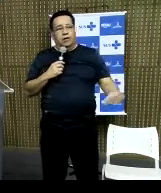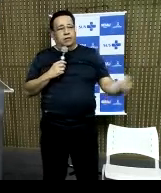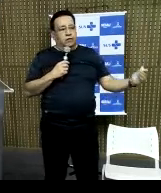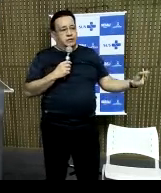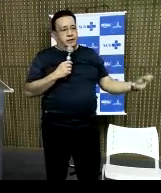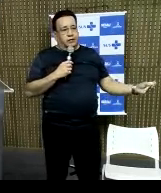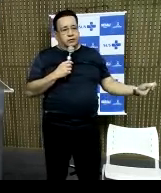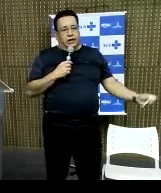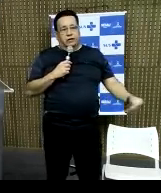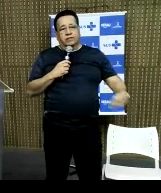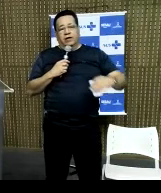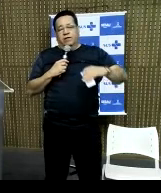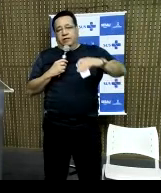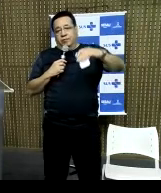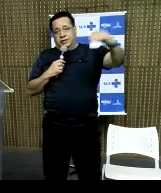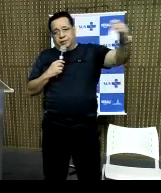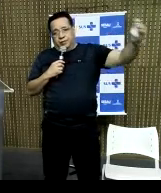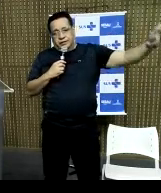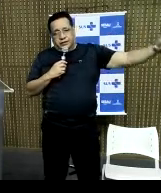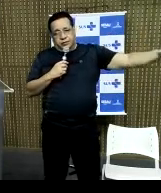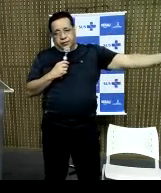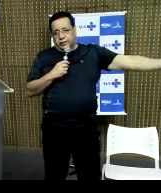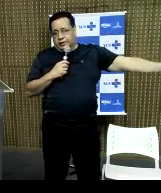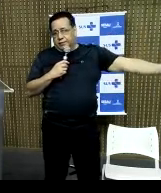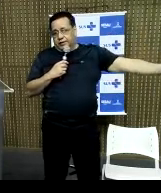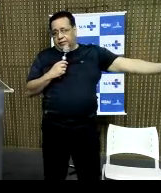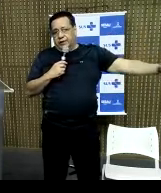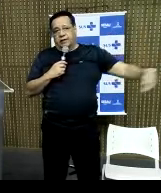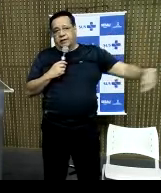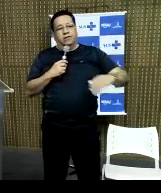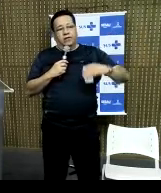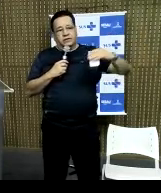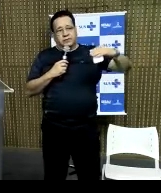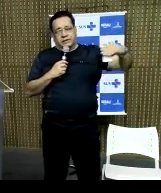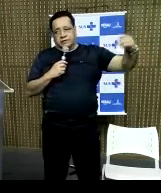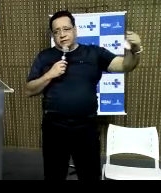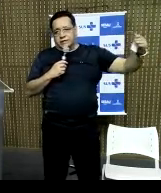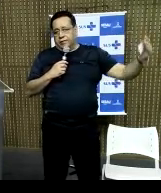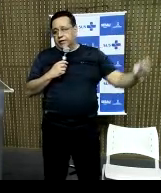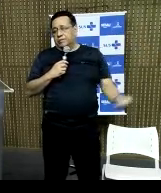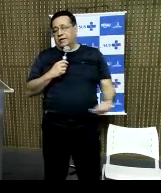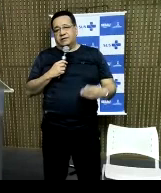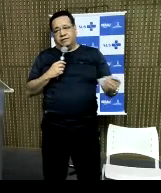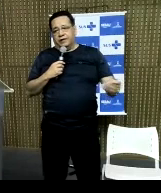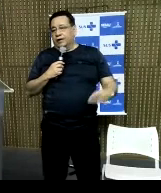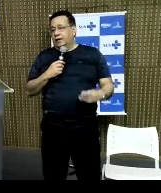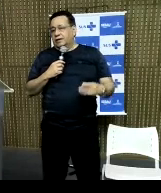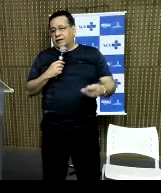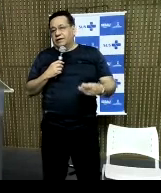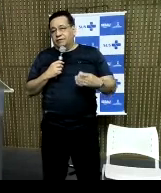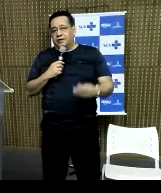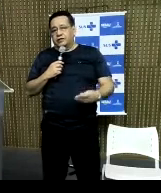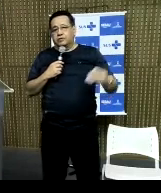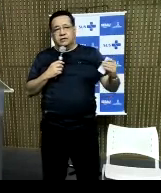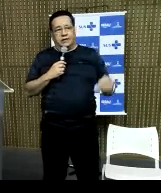cedo. Vamos respeitar os horários, principalmente nesse momento de pandemia, vão respeitar o distanciamento, mas, enfim,